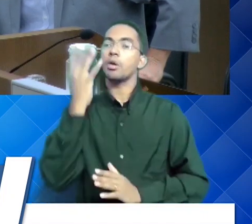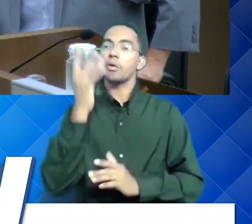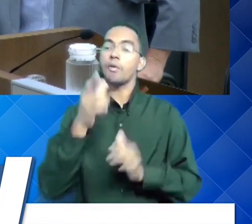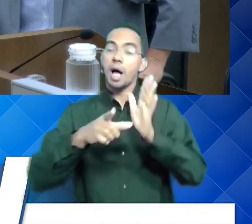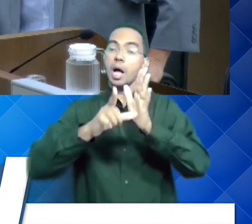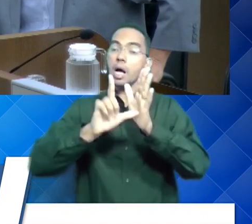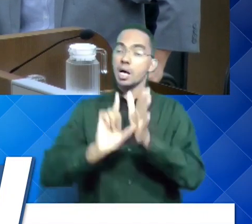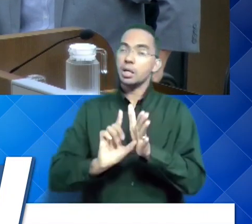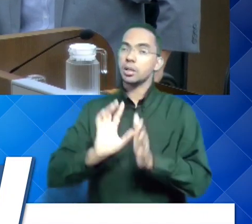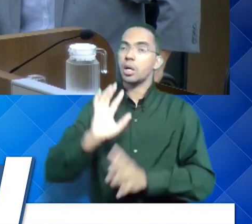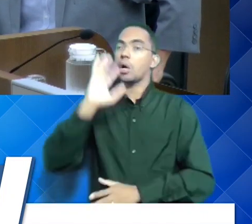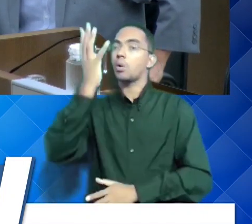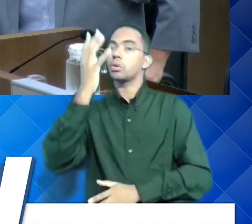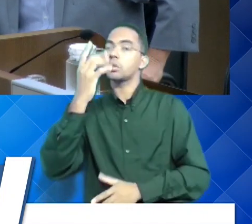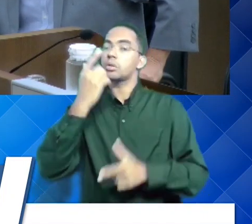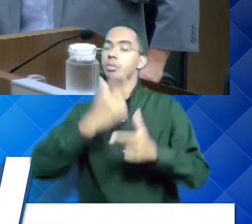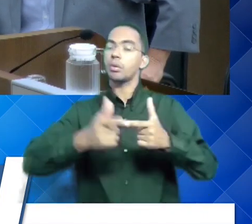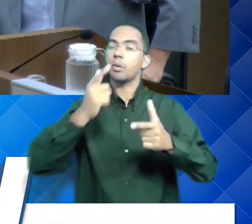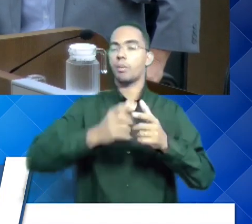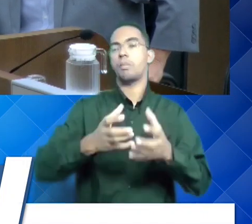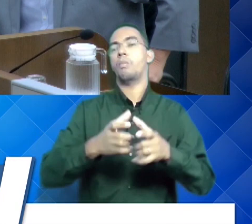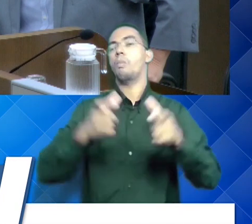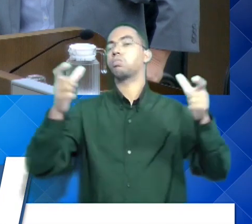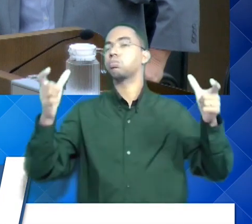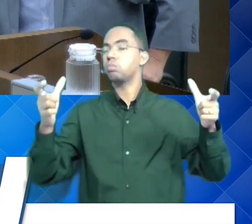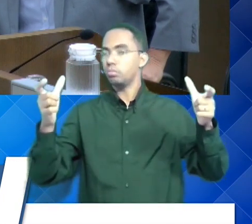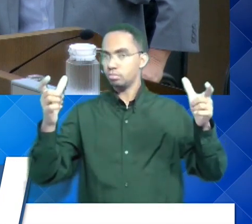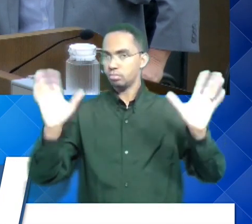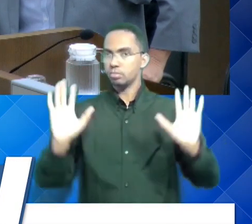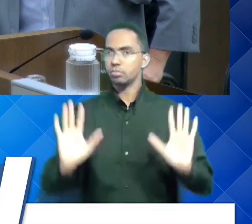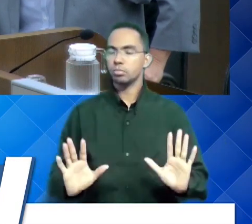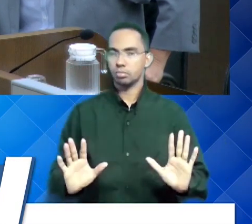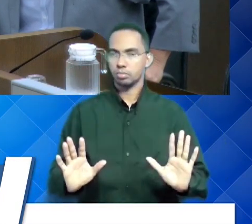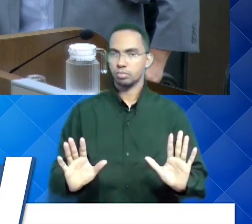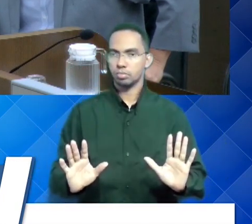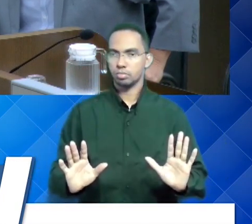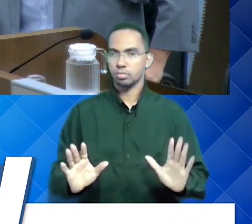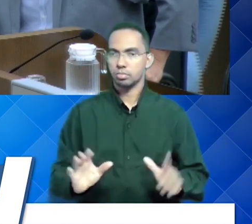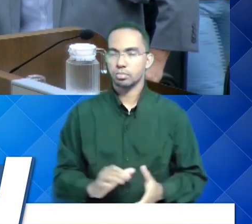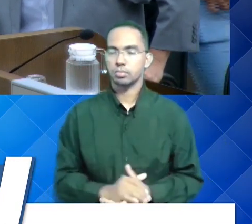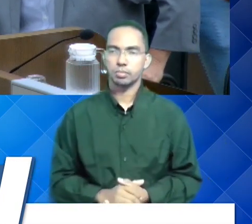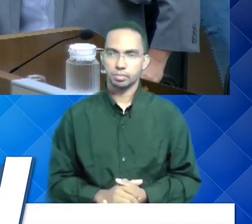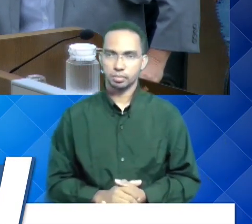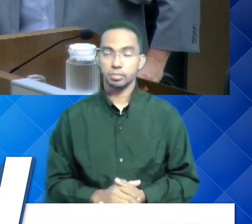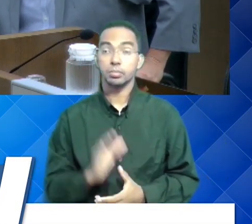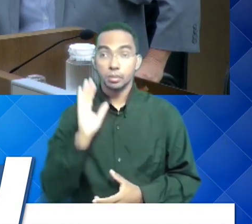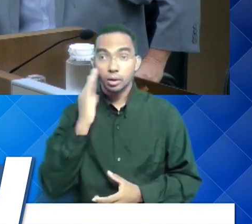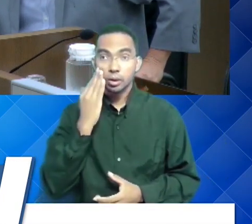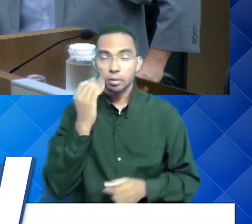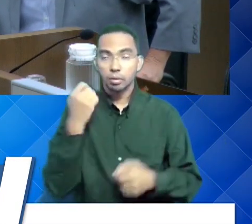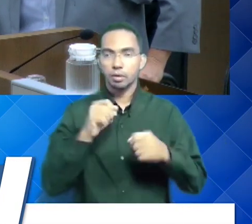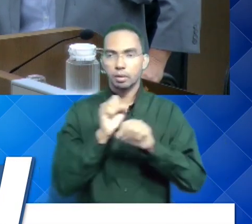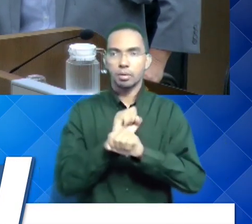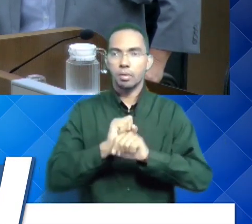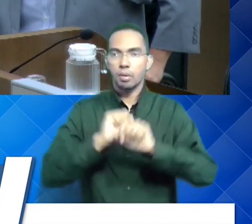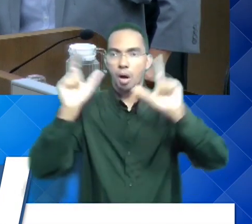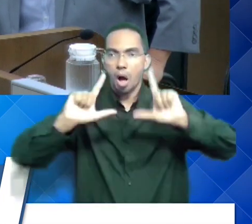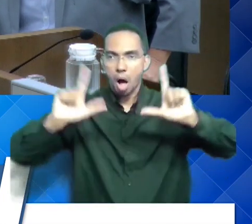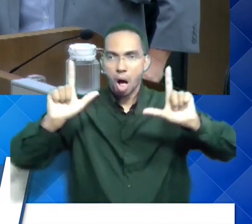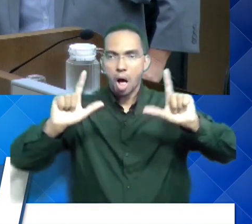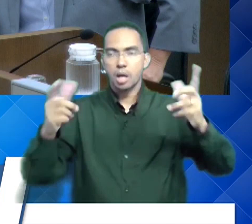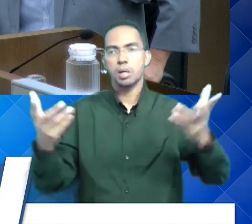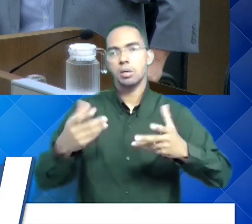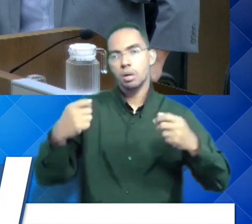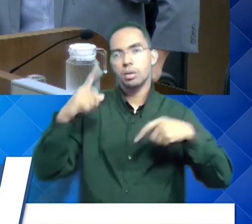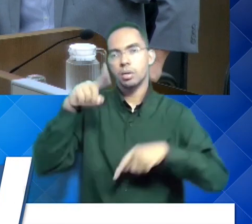a coisa tome um rumo não muito desejável. Entendeu? Então, nós estamos fazendo esse alerta para que